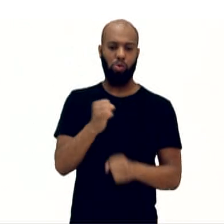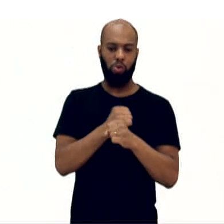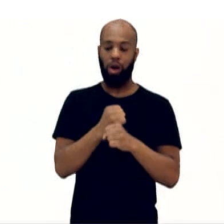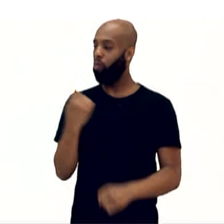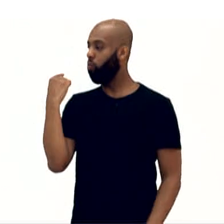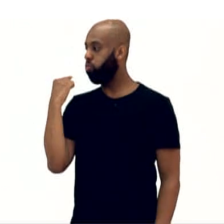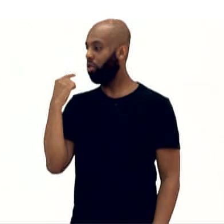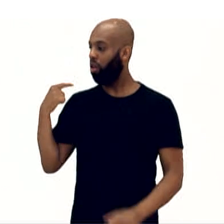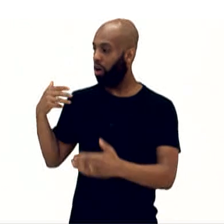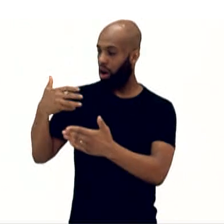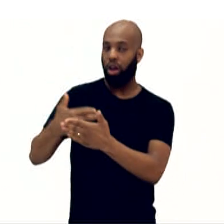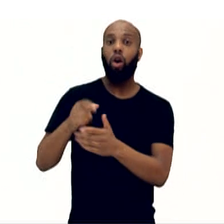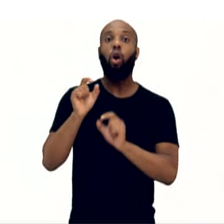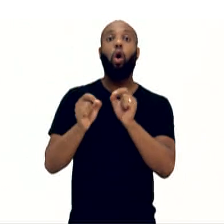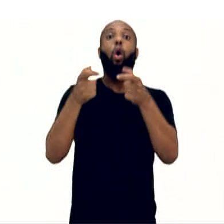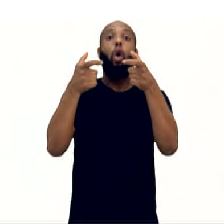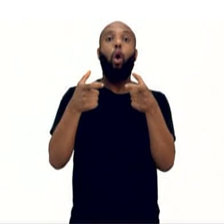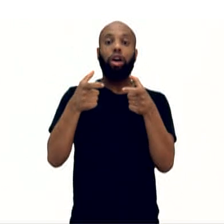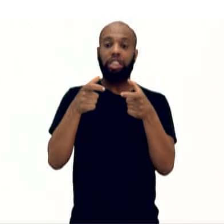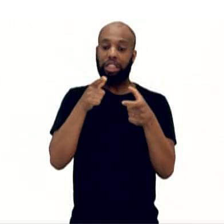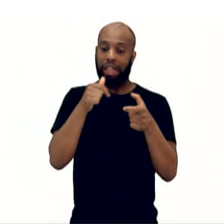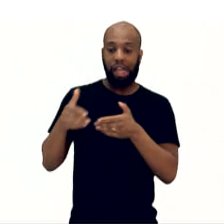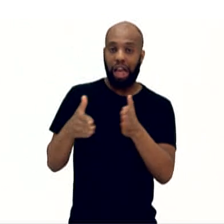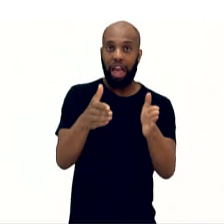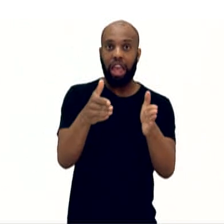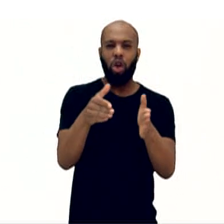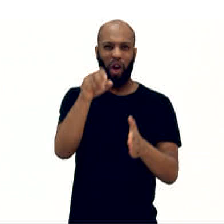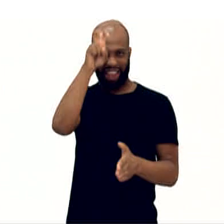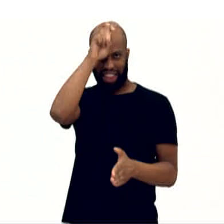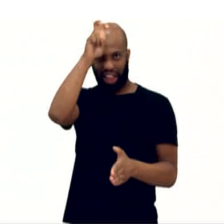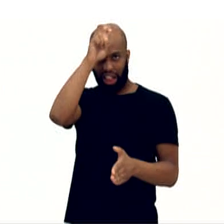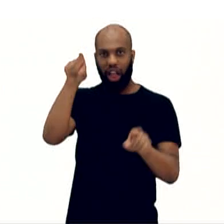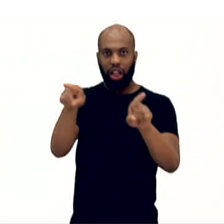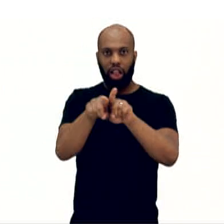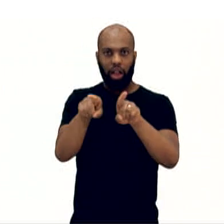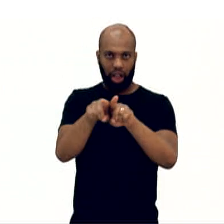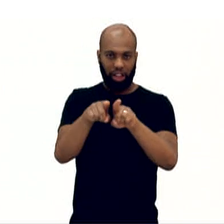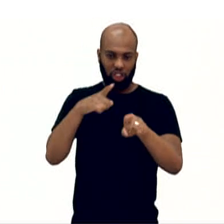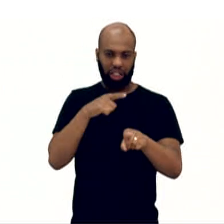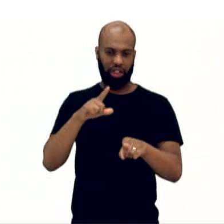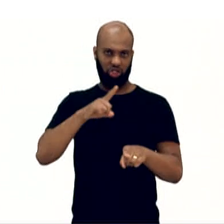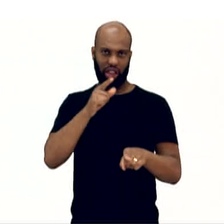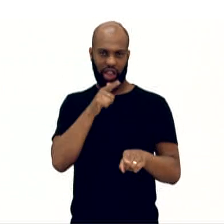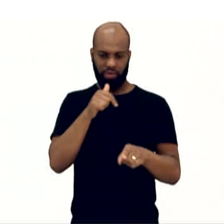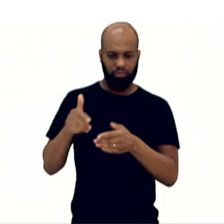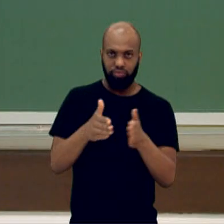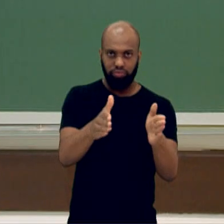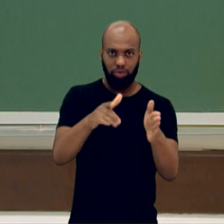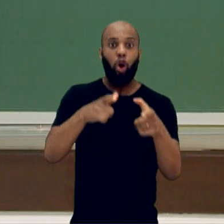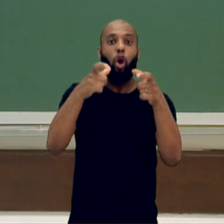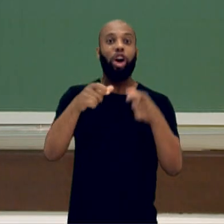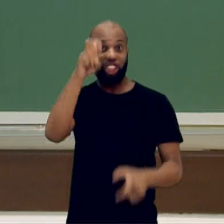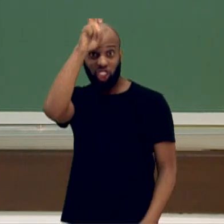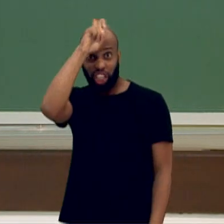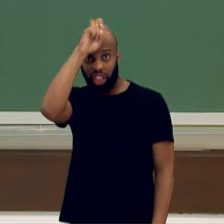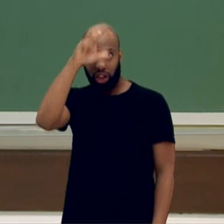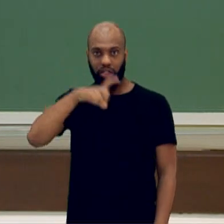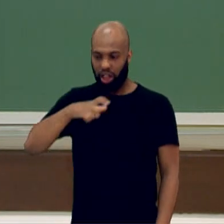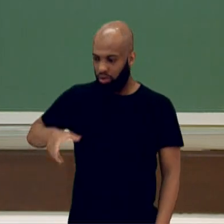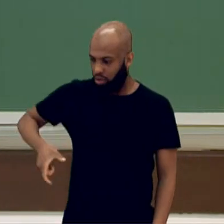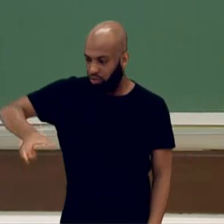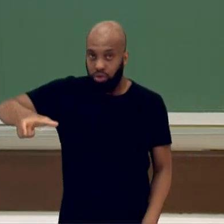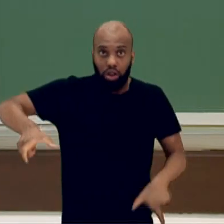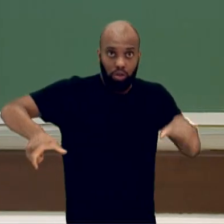anos, ao longo dos rios Tigres e Eufrates, Nilo e Indo. Então, nós temos aqui o que